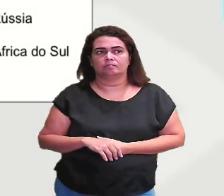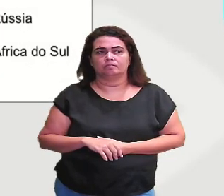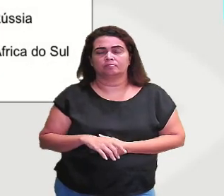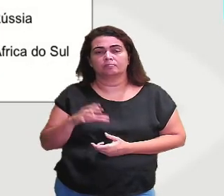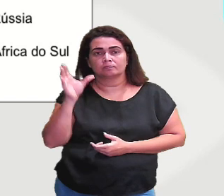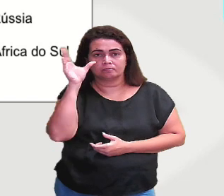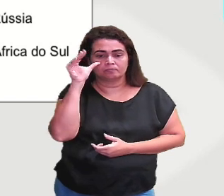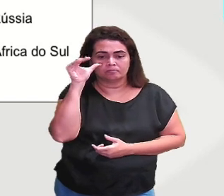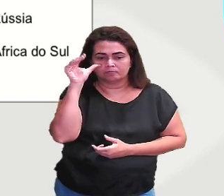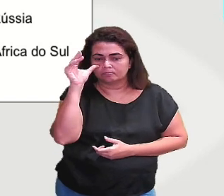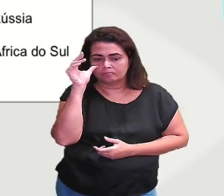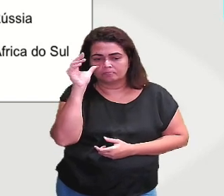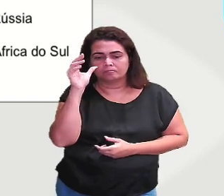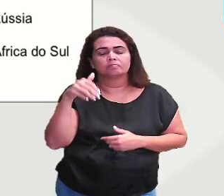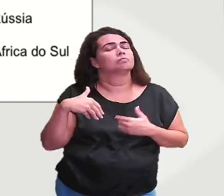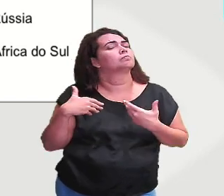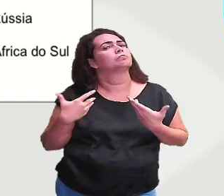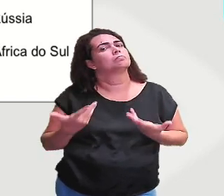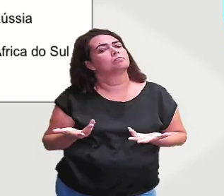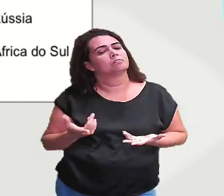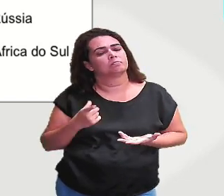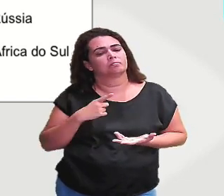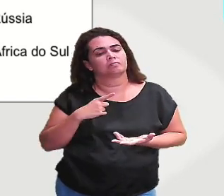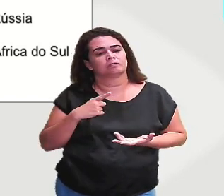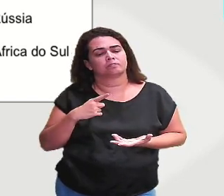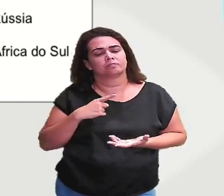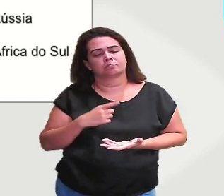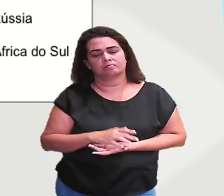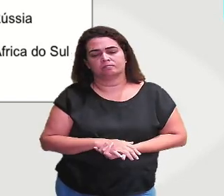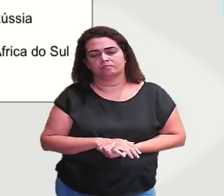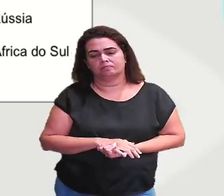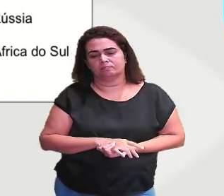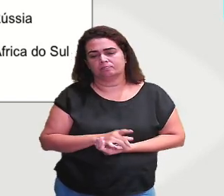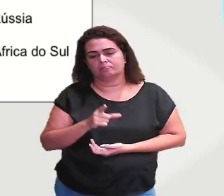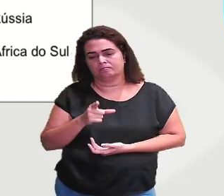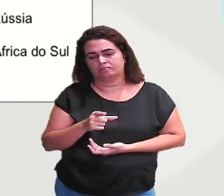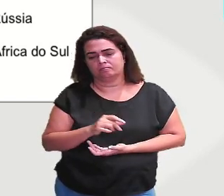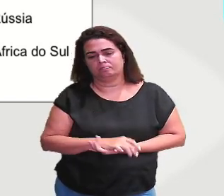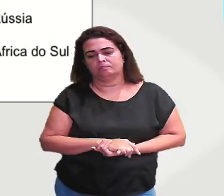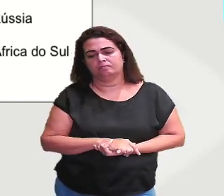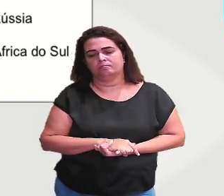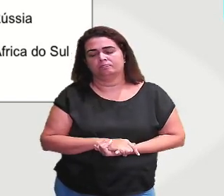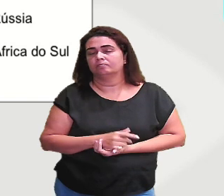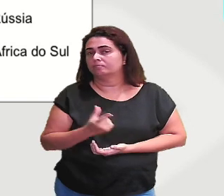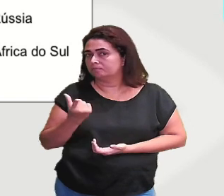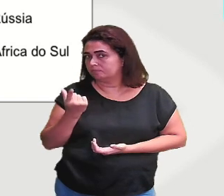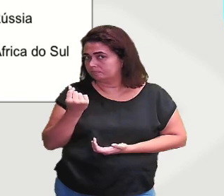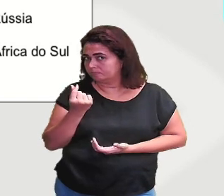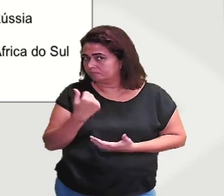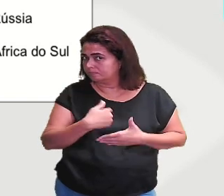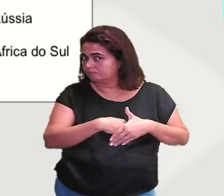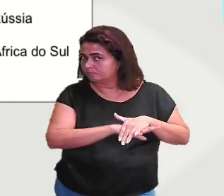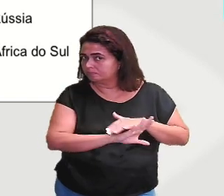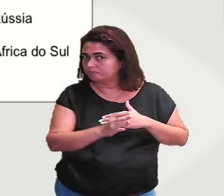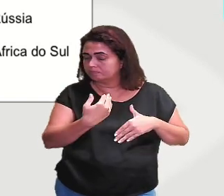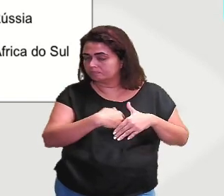Algumas curiosidades do BRICS, né? Aqui a gente são reservas totais, né, de milhões de dólares, né,